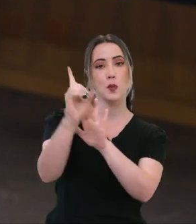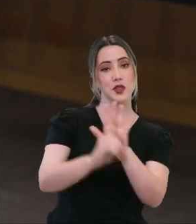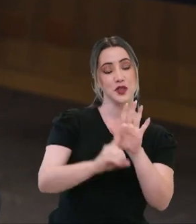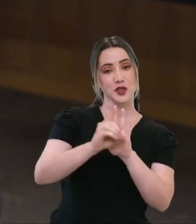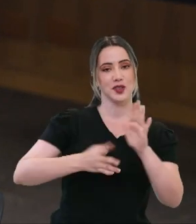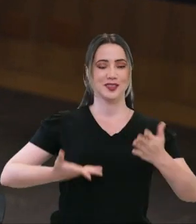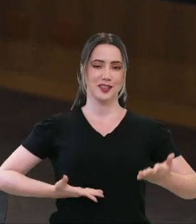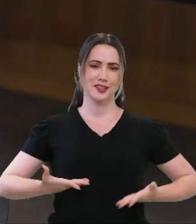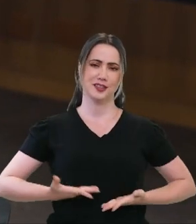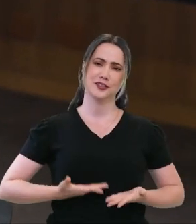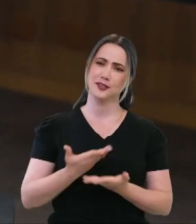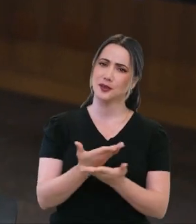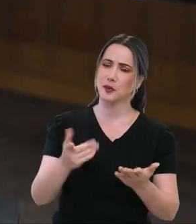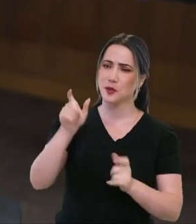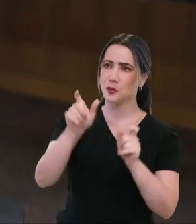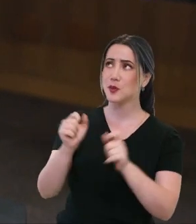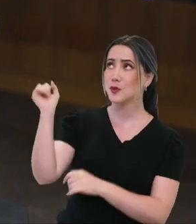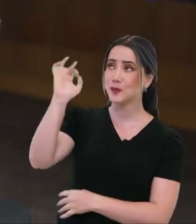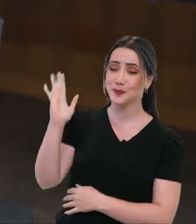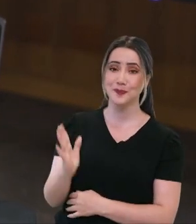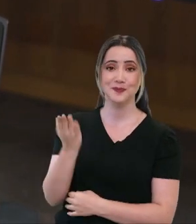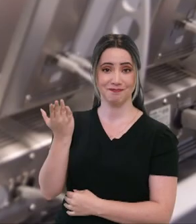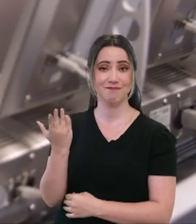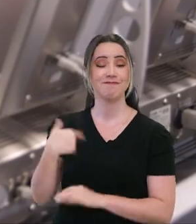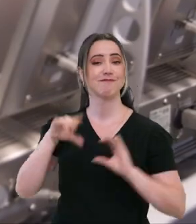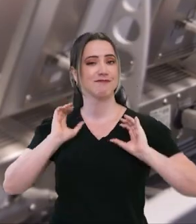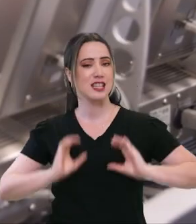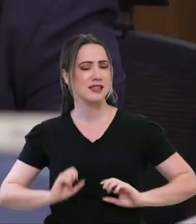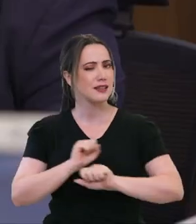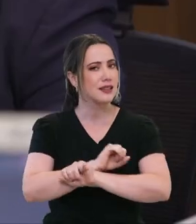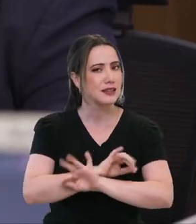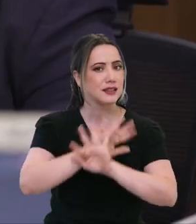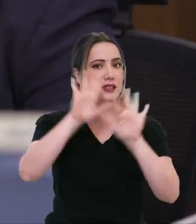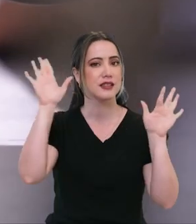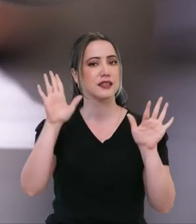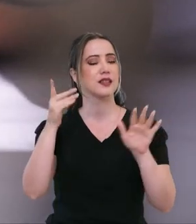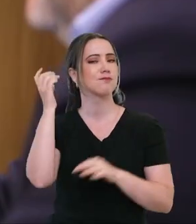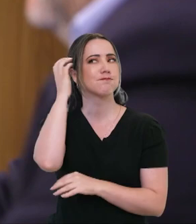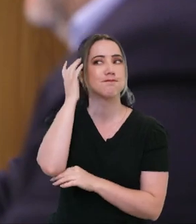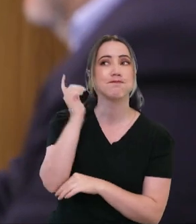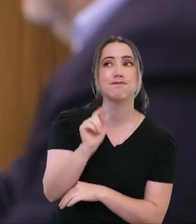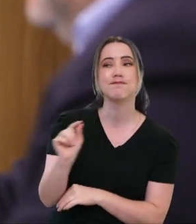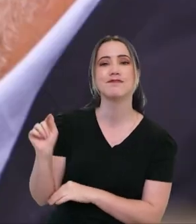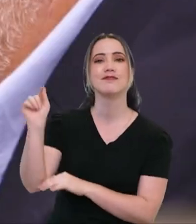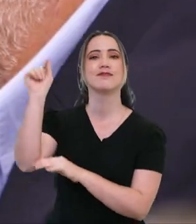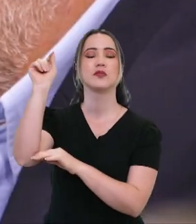Informação, direitos e serviços para todos os brasileiros. Cidadania e transparência nas